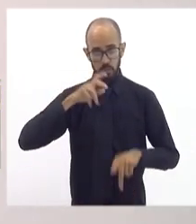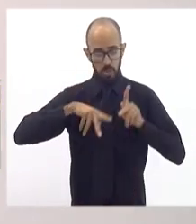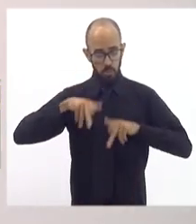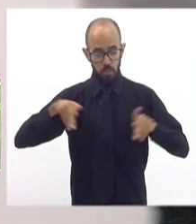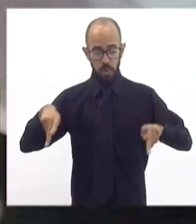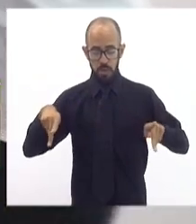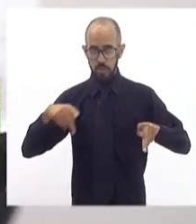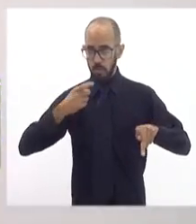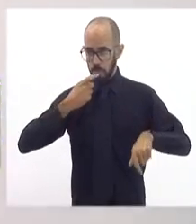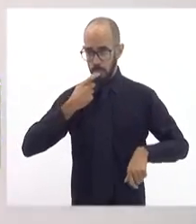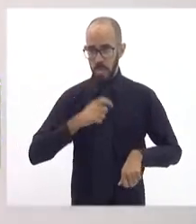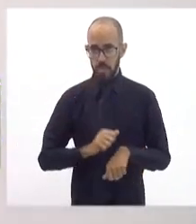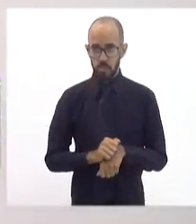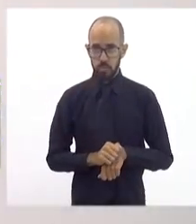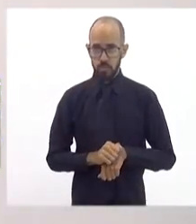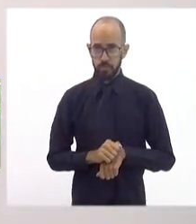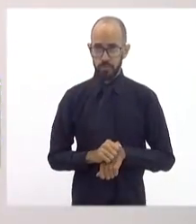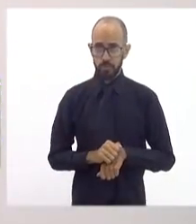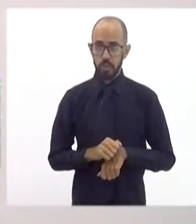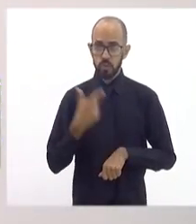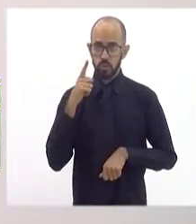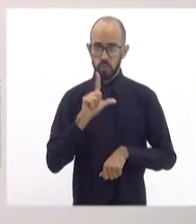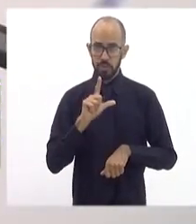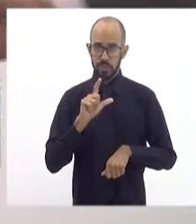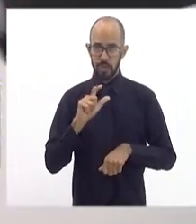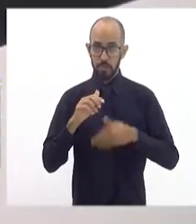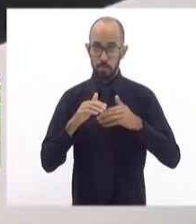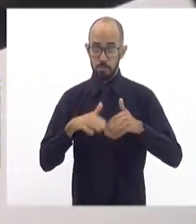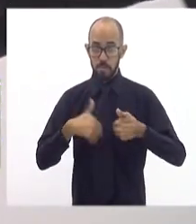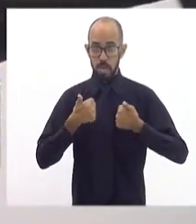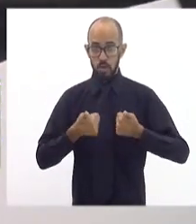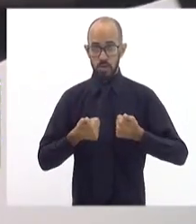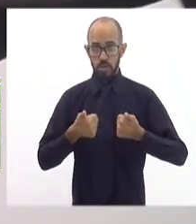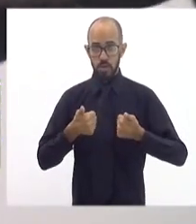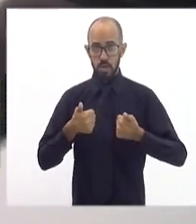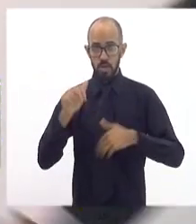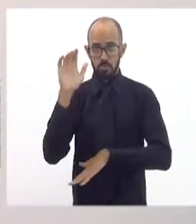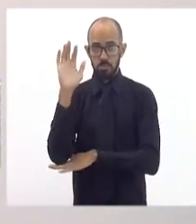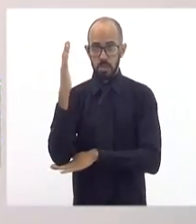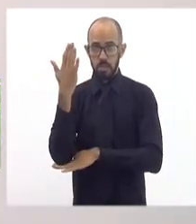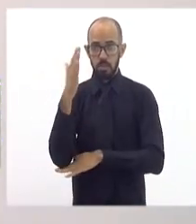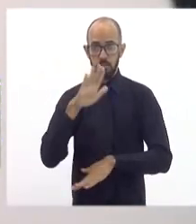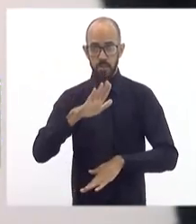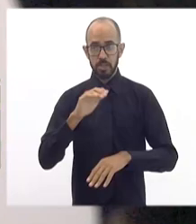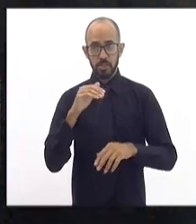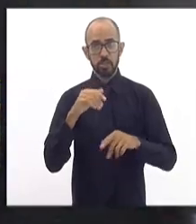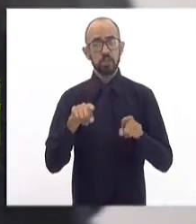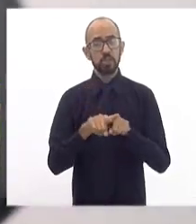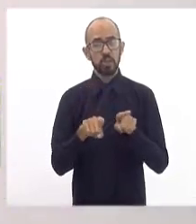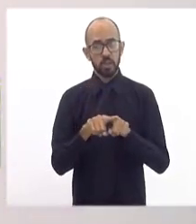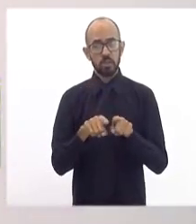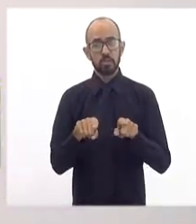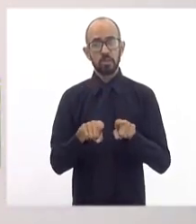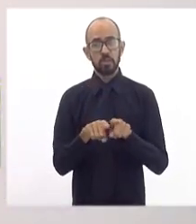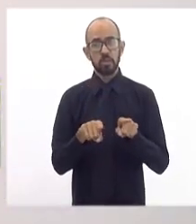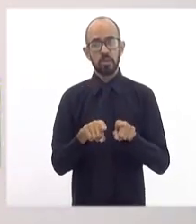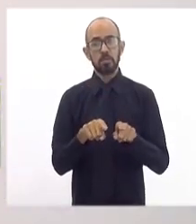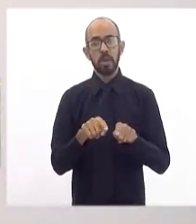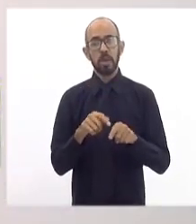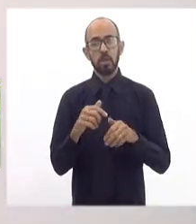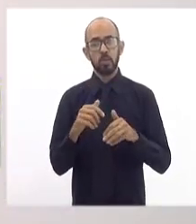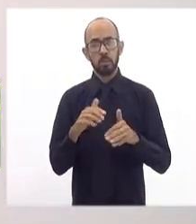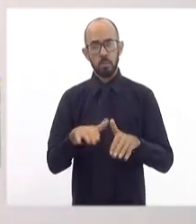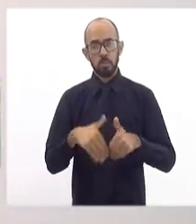ser todo pelo contrário que a gente tem um ganho ambiental mas também que a gente tenha a médio-longo prazo um ganho econômico social